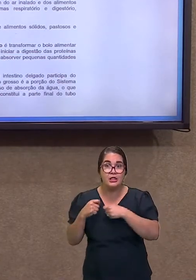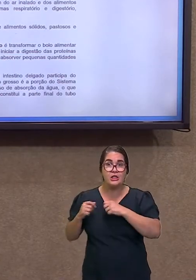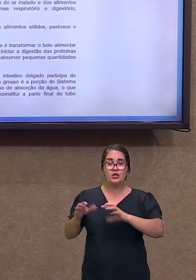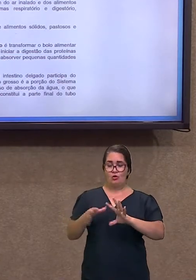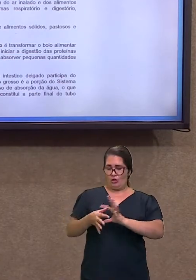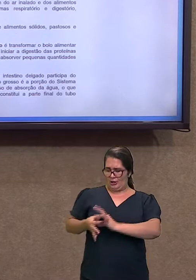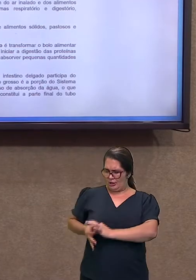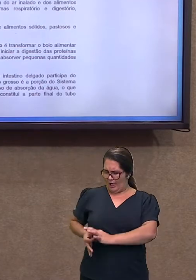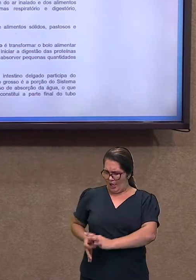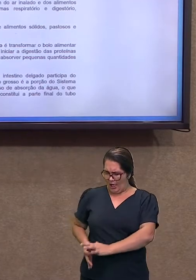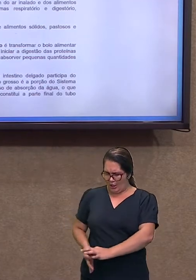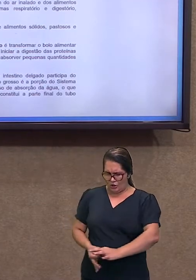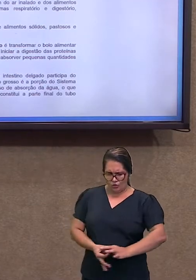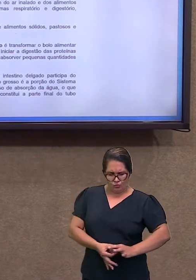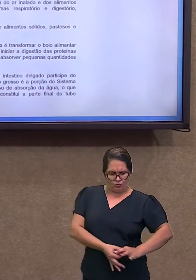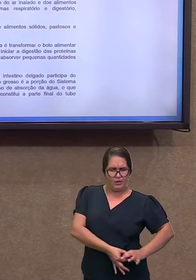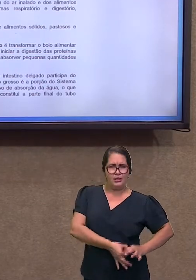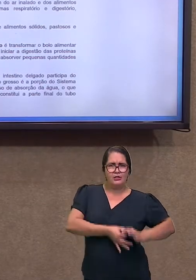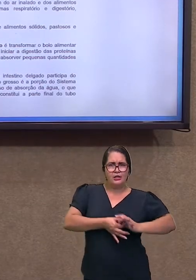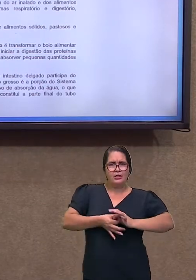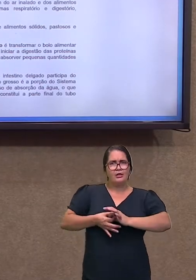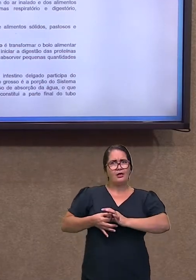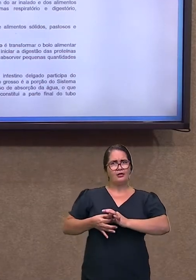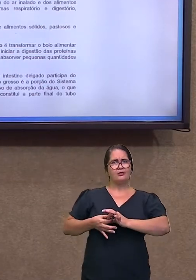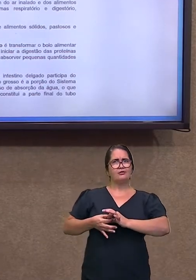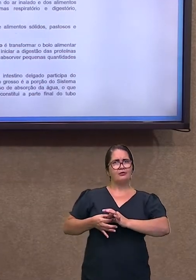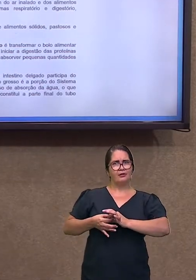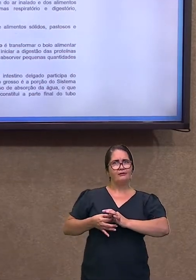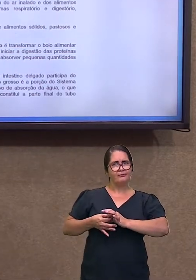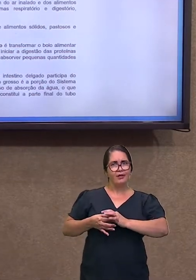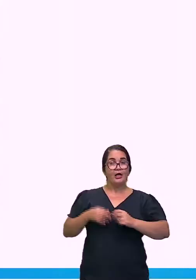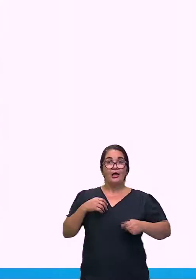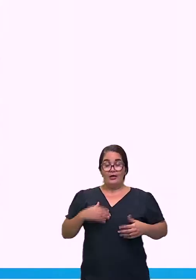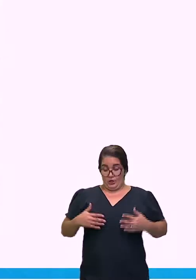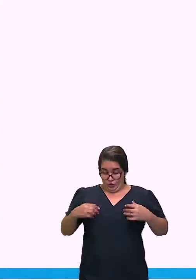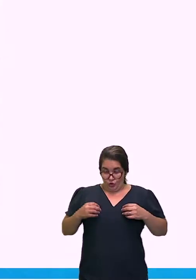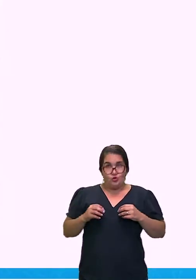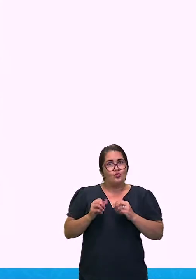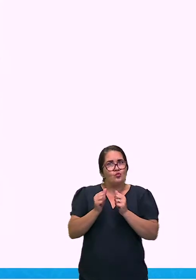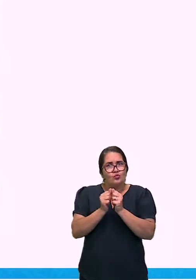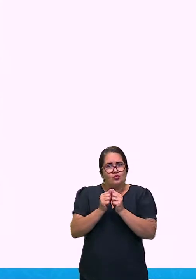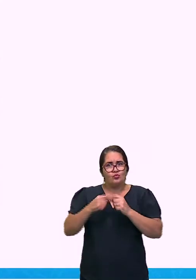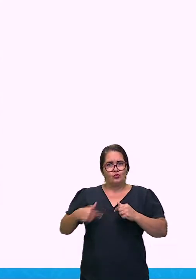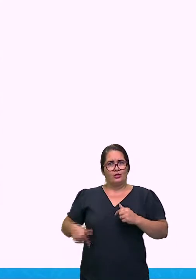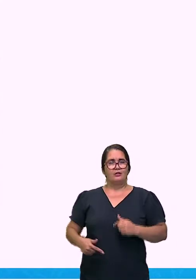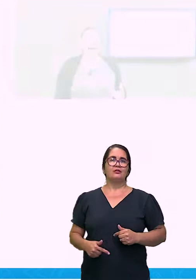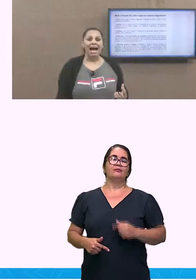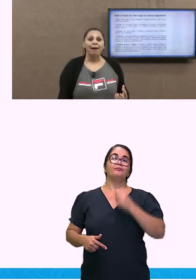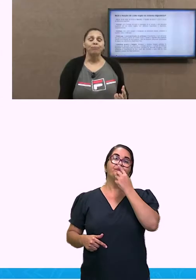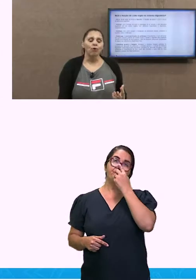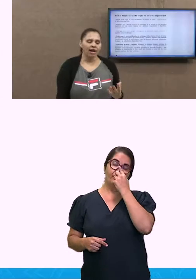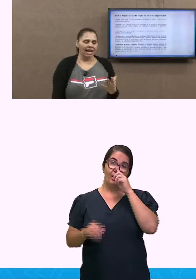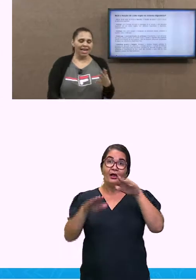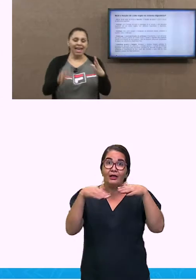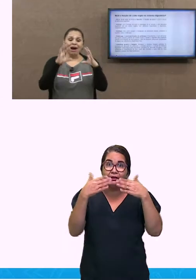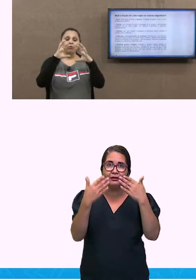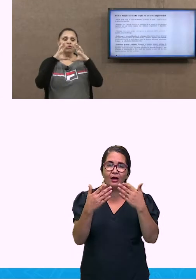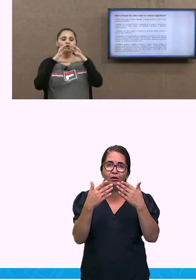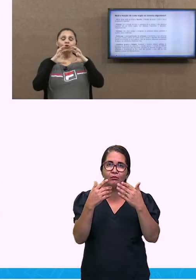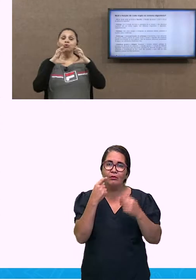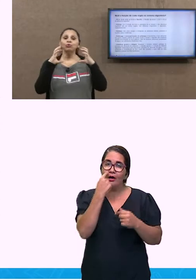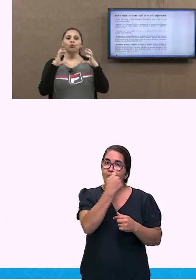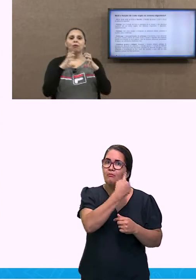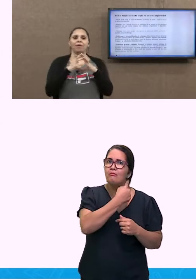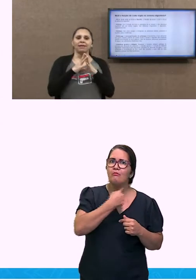acaso. Tudo tem uma função. Bom, qual a importância da nossa boca? A boca é